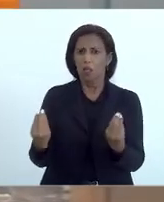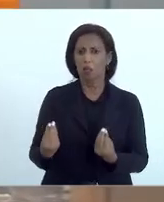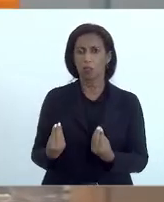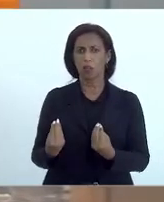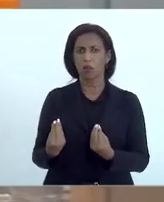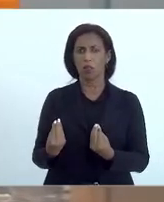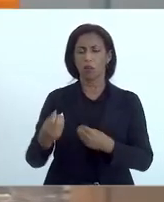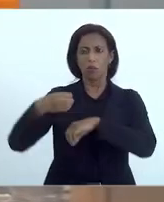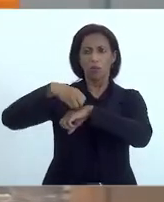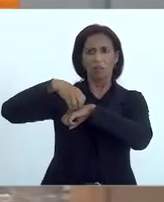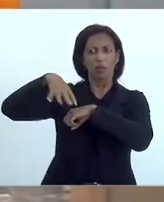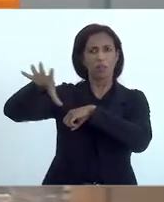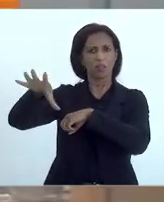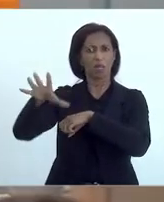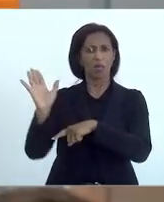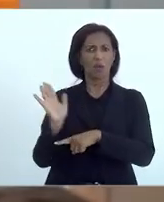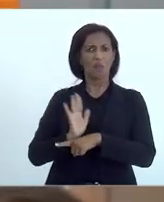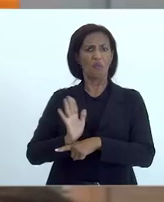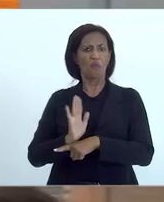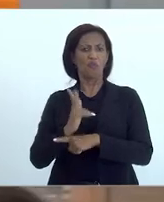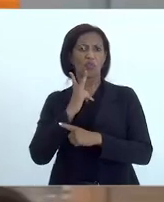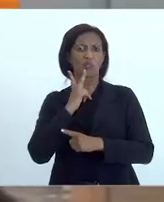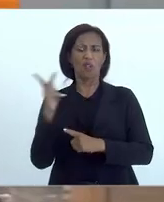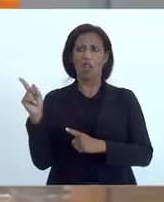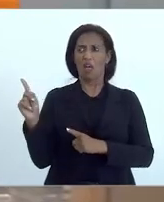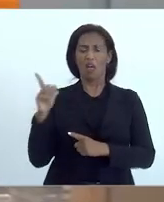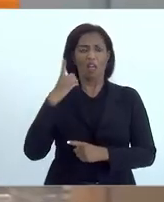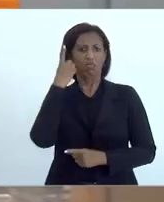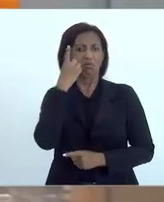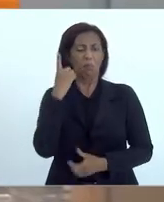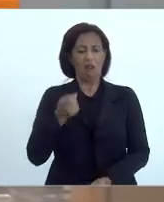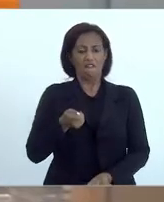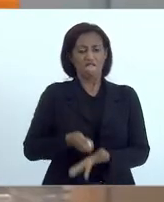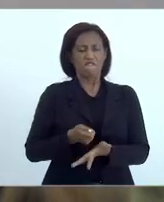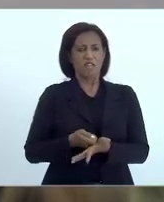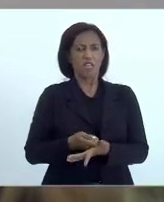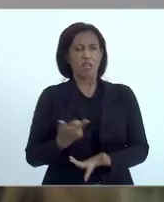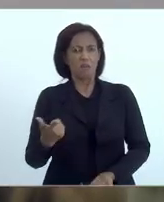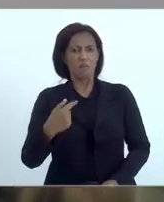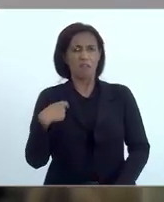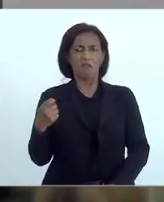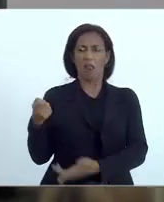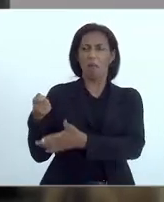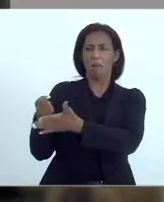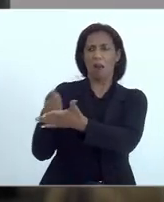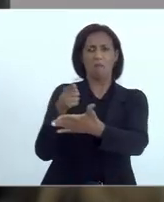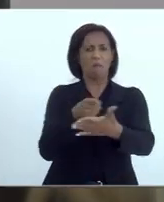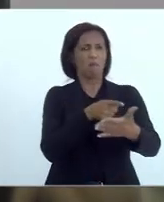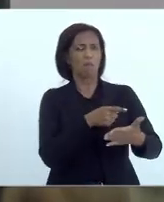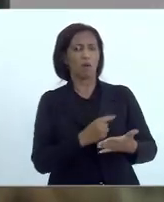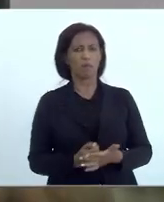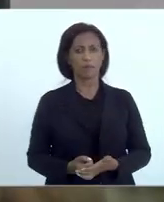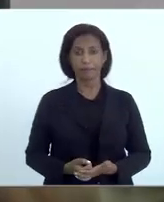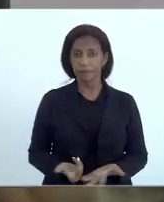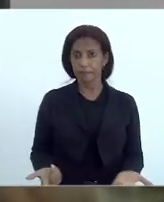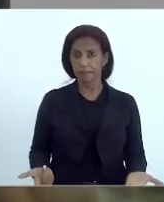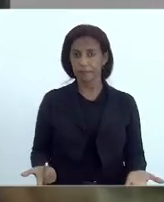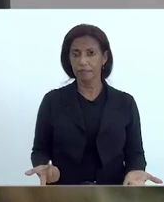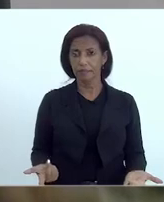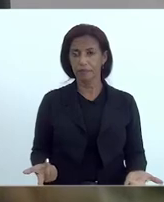vezes o que vai vazar para fora é um vídeo dizer adoro Deputado usar que é firme mesmo ele é bravo ele chegou lá e para todo mundo